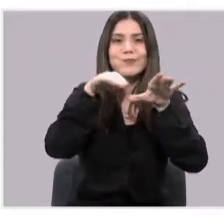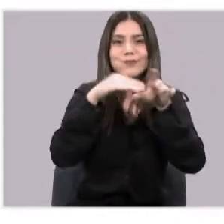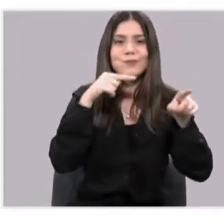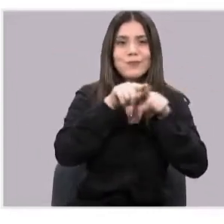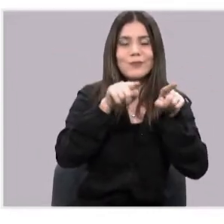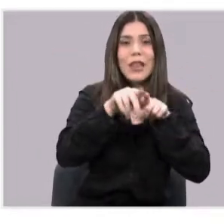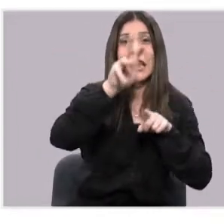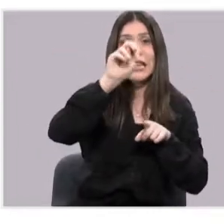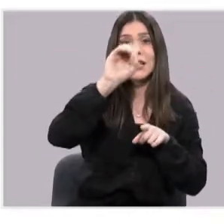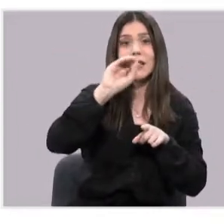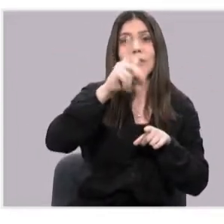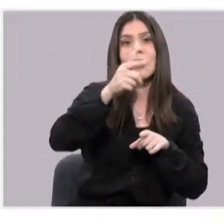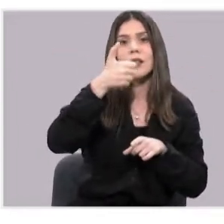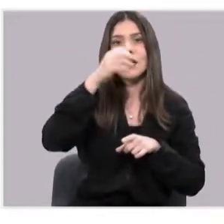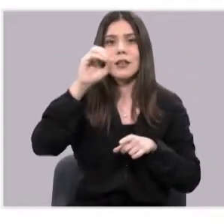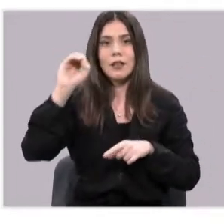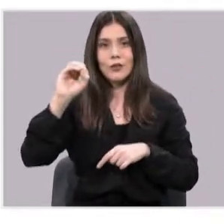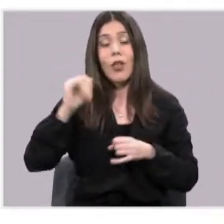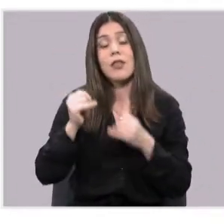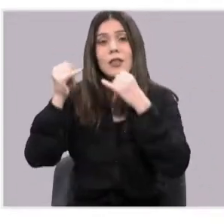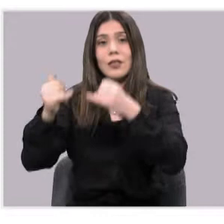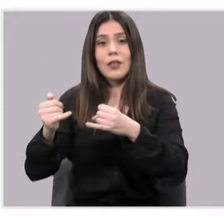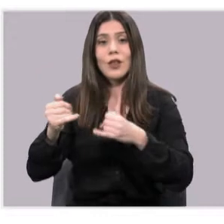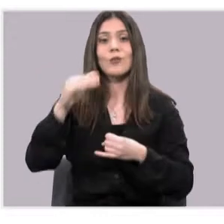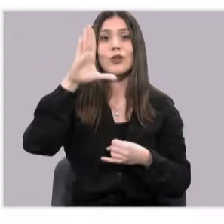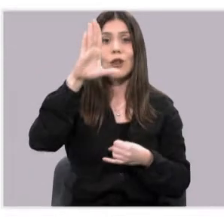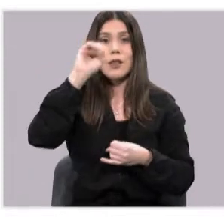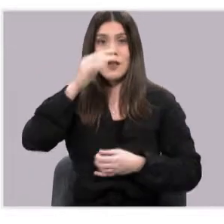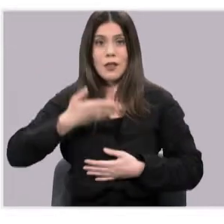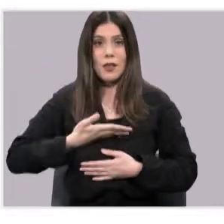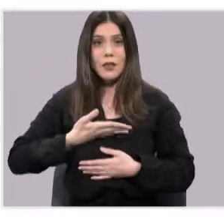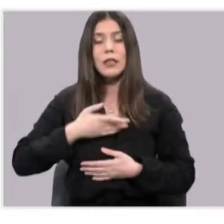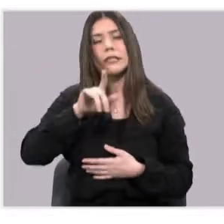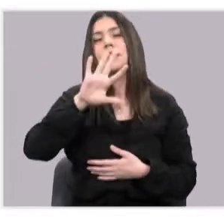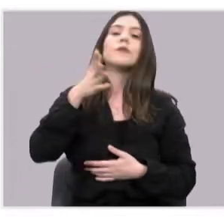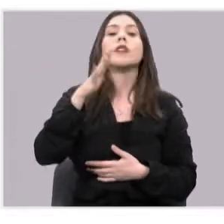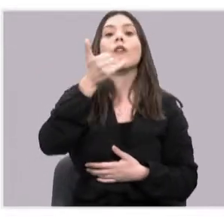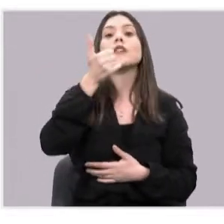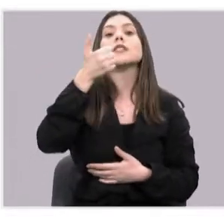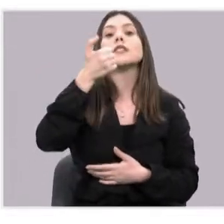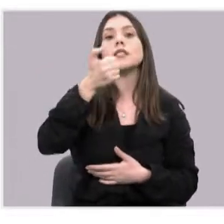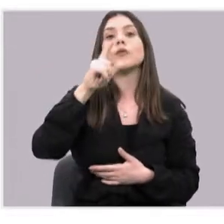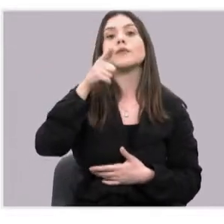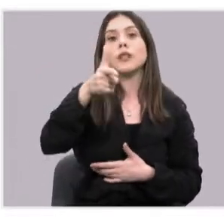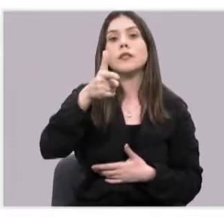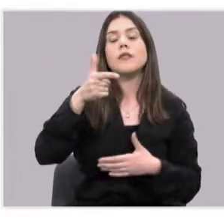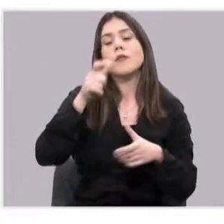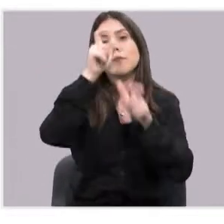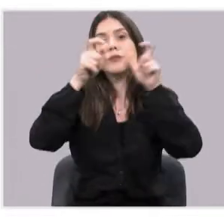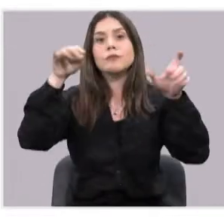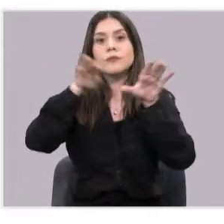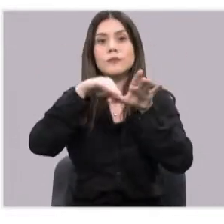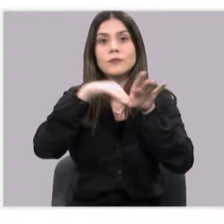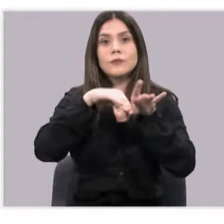militantes ativos, 30.500. Seguia-se a Juventude Social Democrata, com cerca de 25 mil